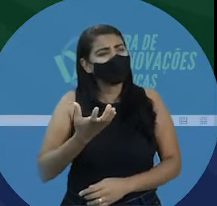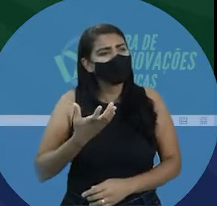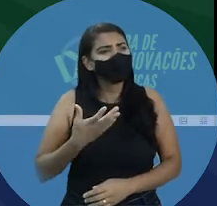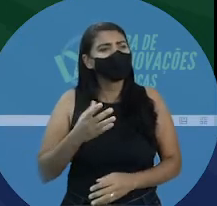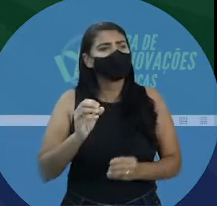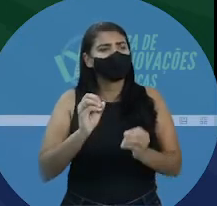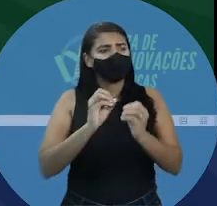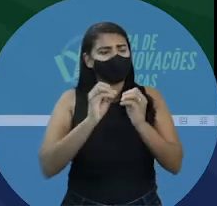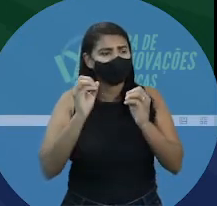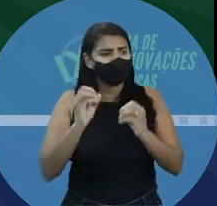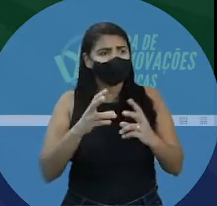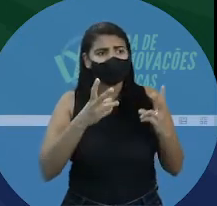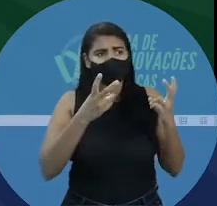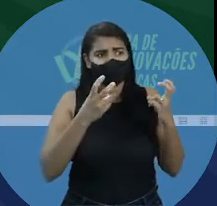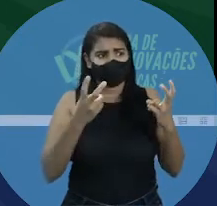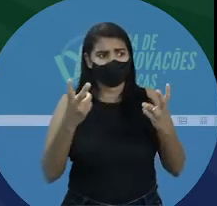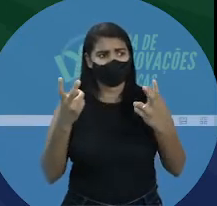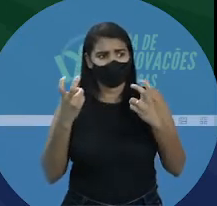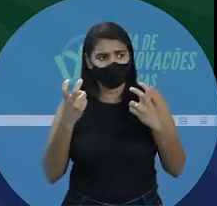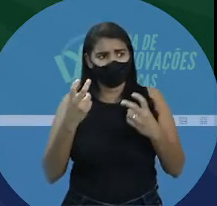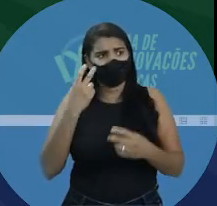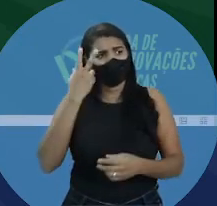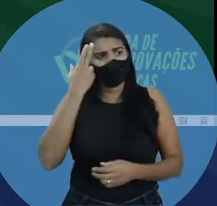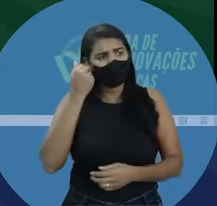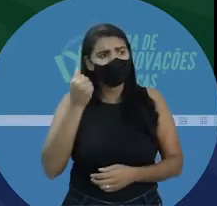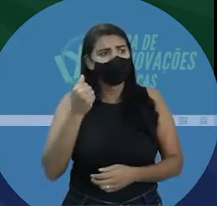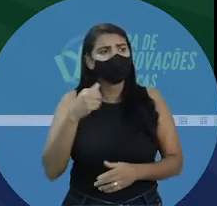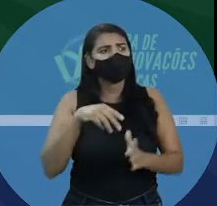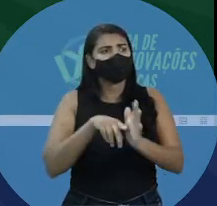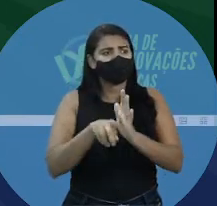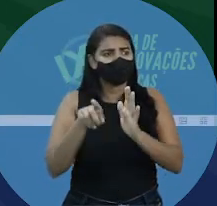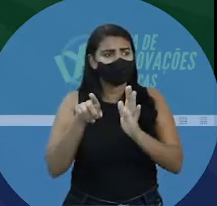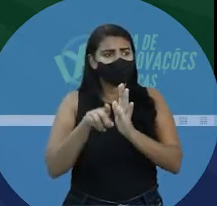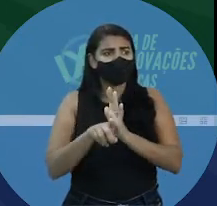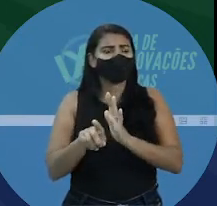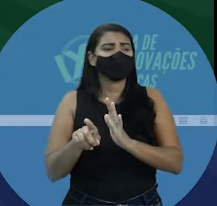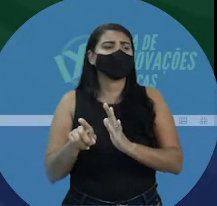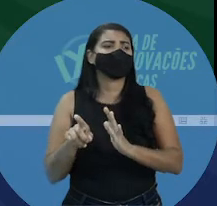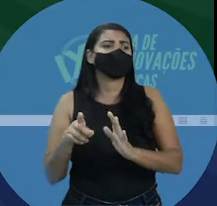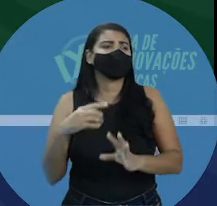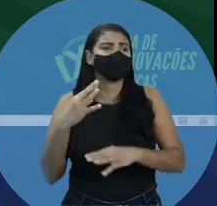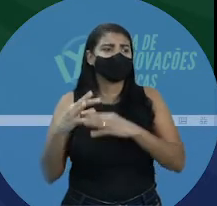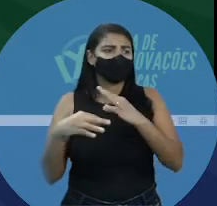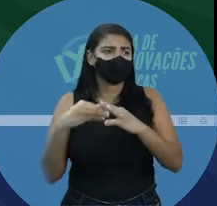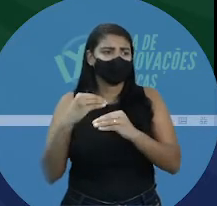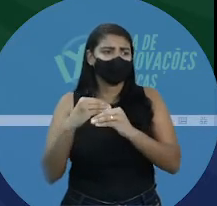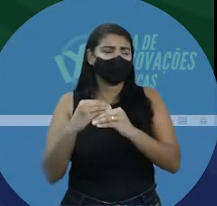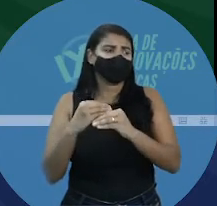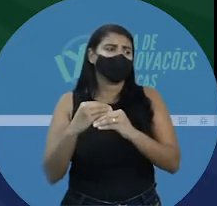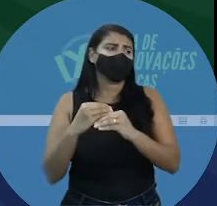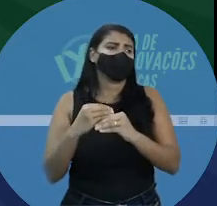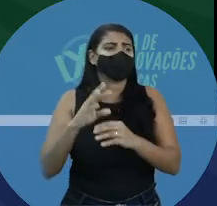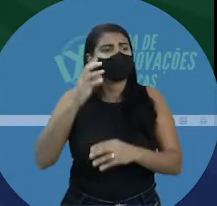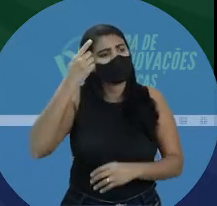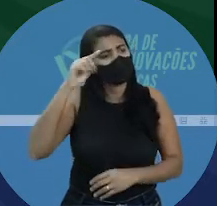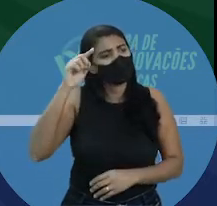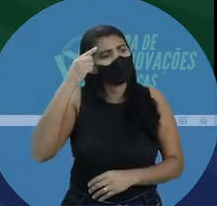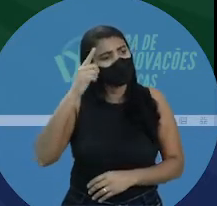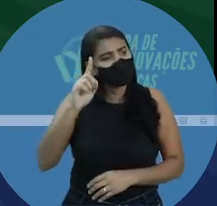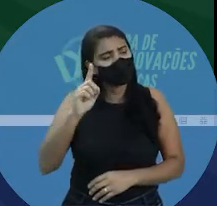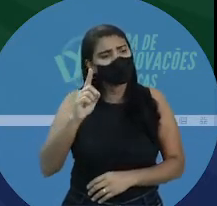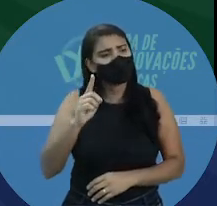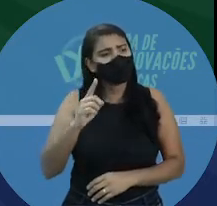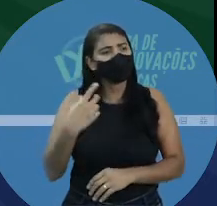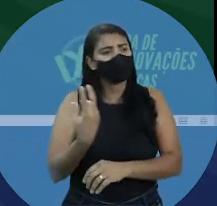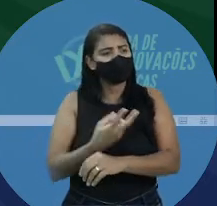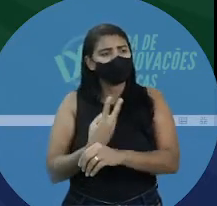foram percebendo. Eles mesmos, eles perguntam, eles vão, eles enfim, eles vão, cada dia mais, eles vão